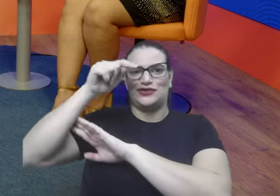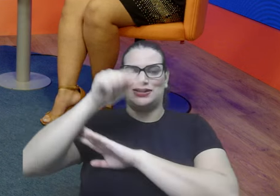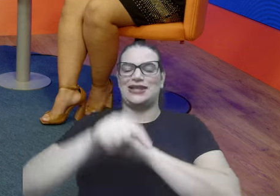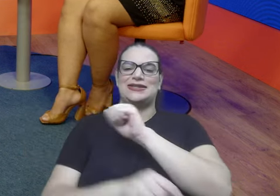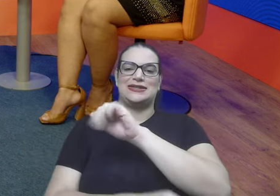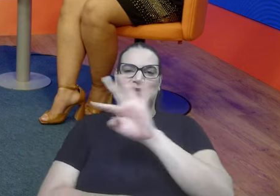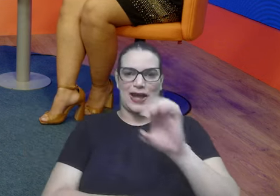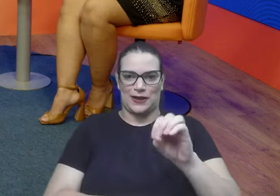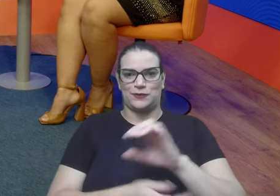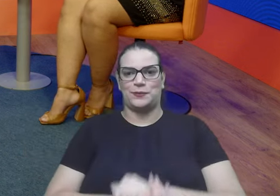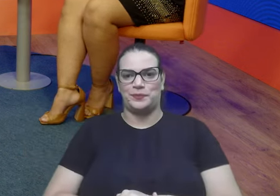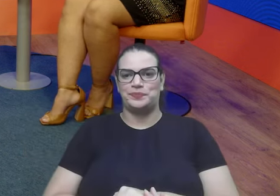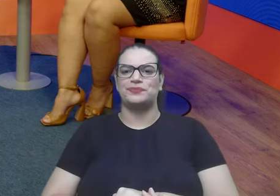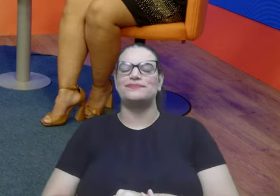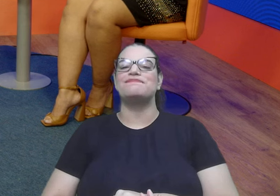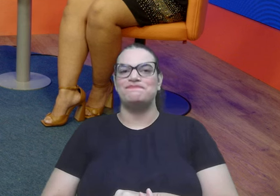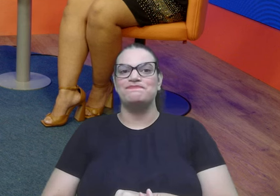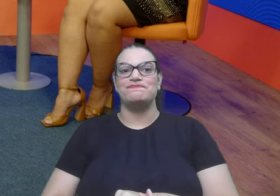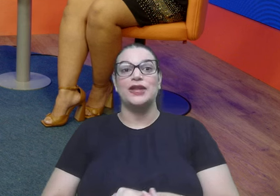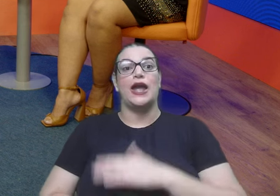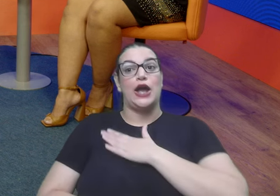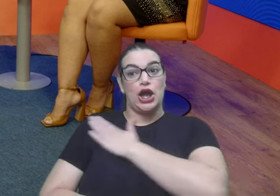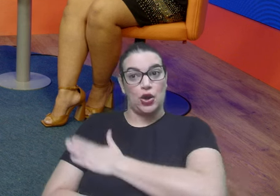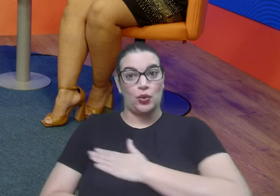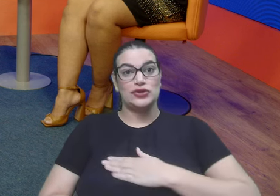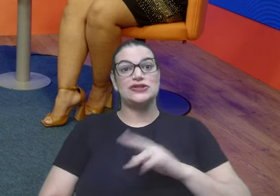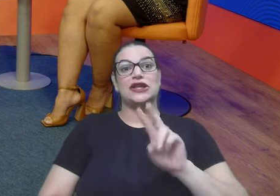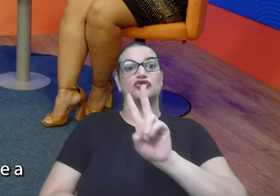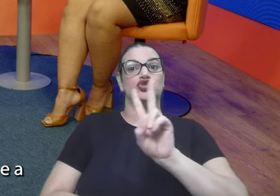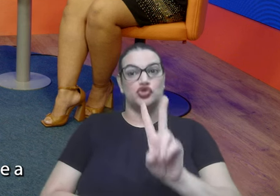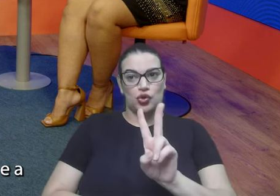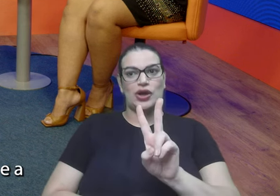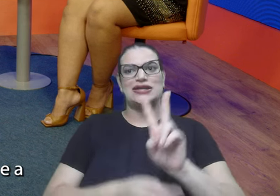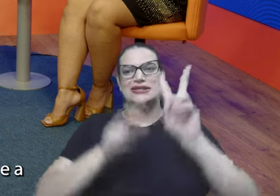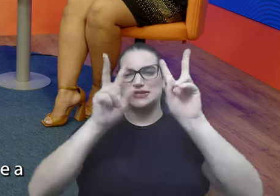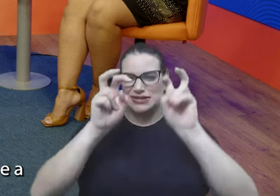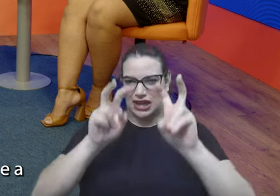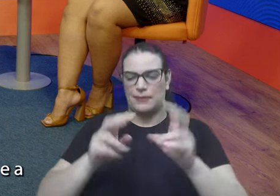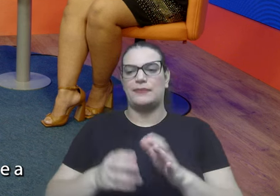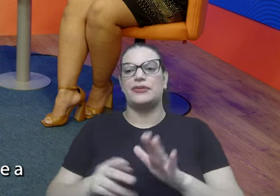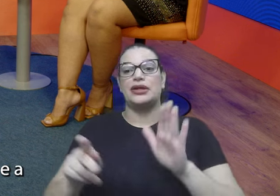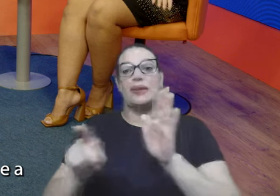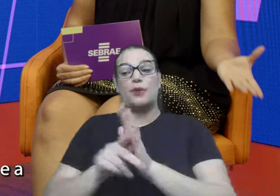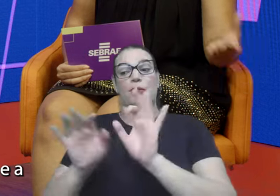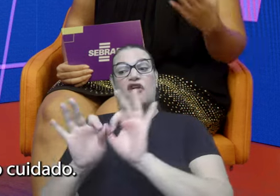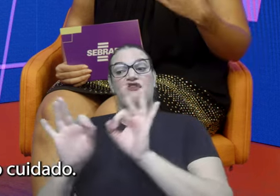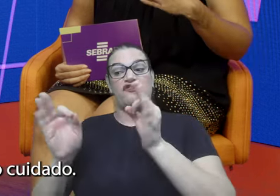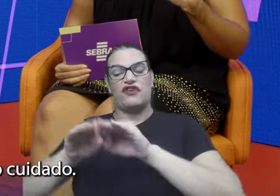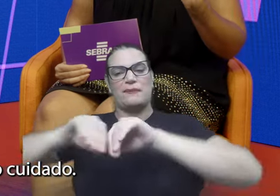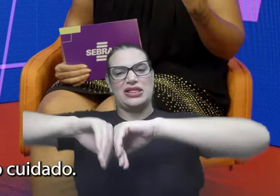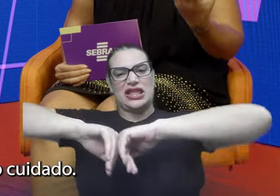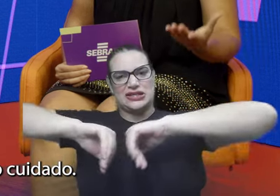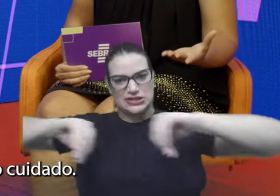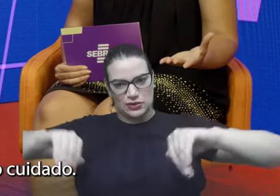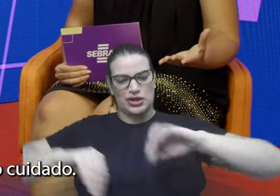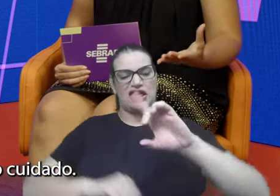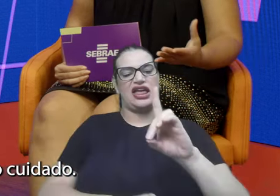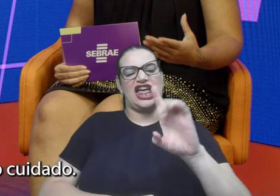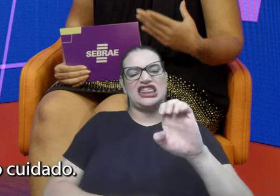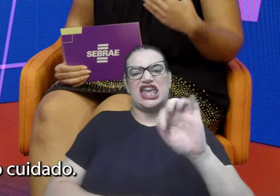examente Eu gostei muito de dois dois termos que eu vi que é a desf familiarização e a desmercantilização